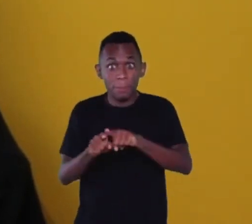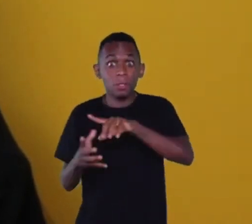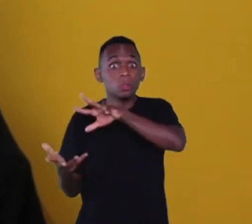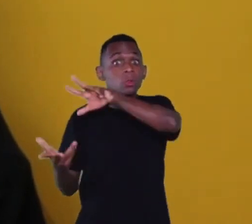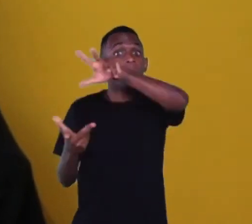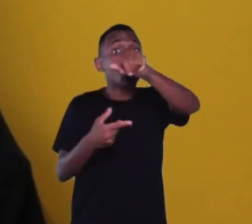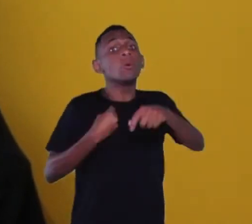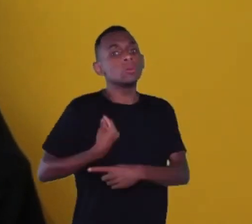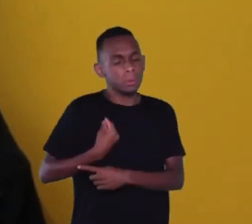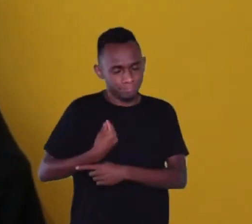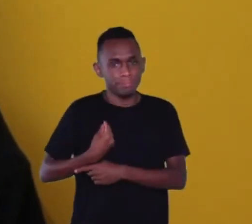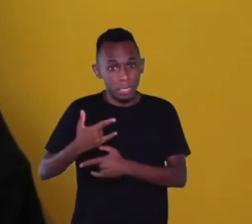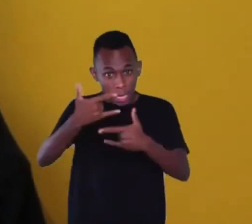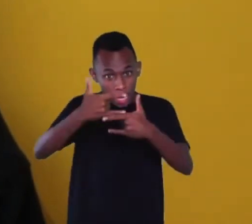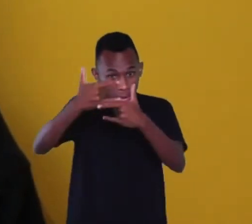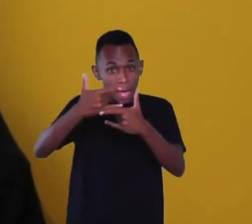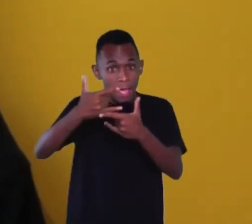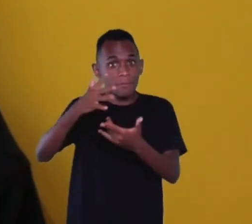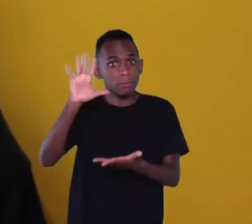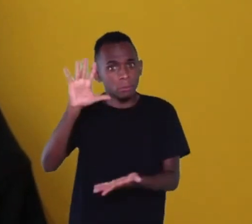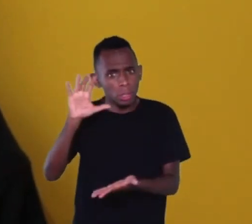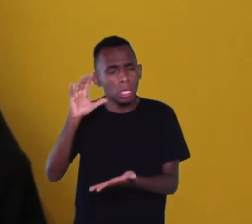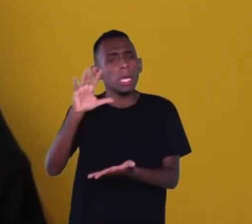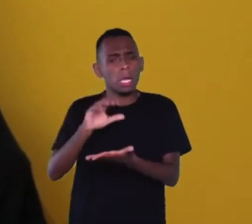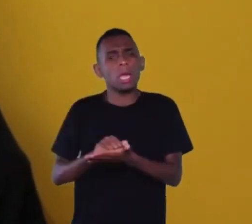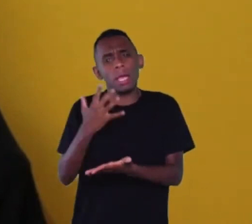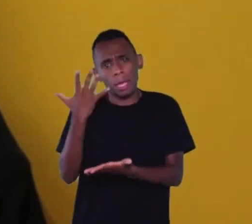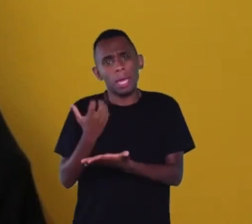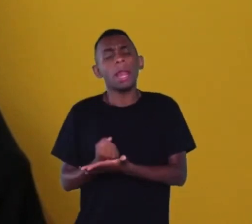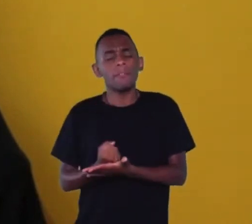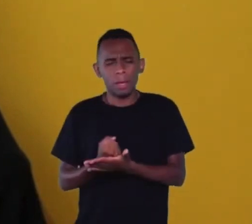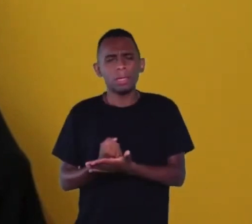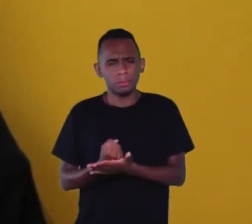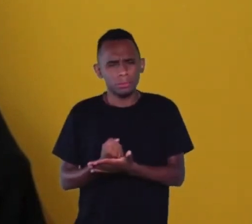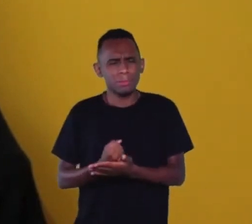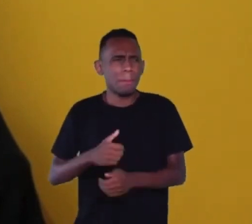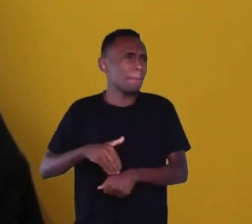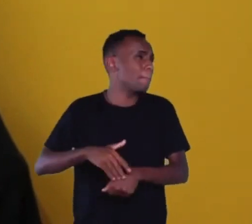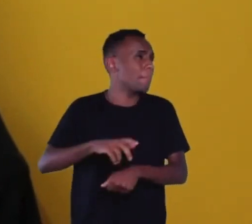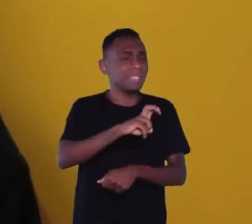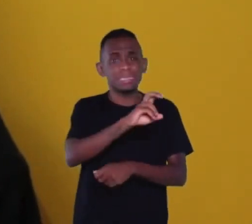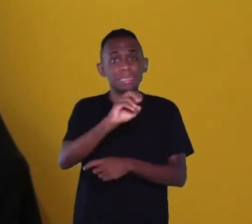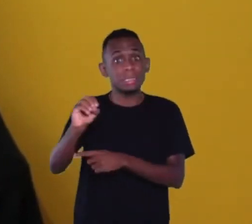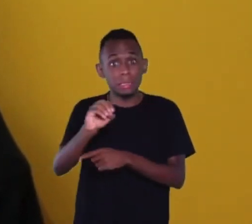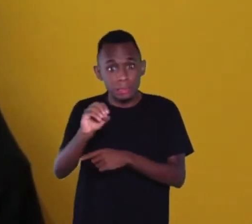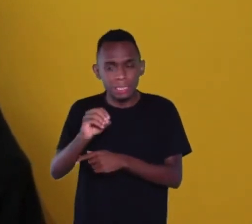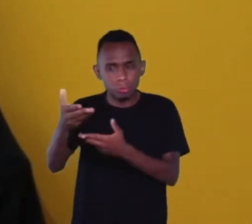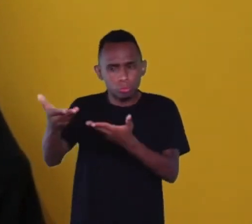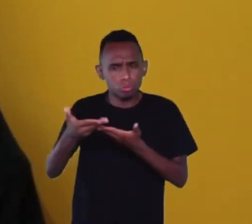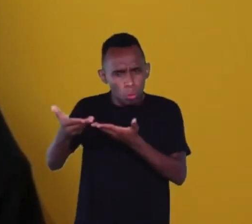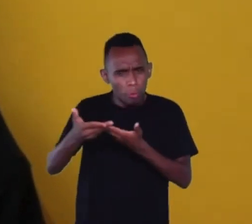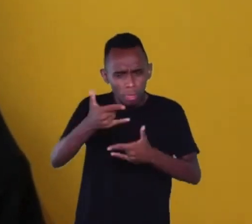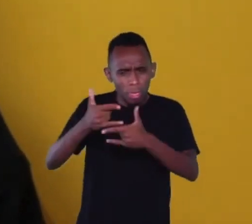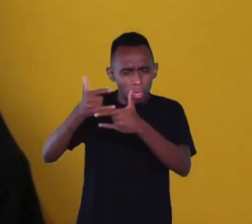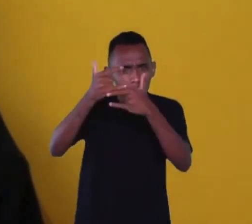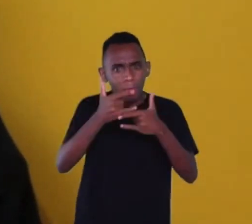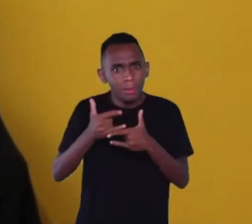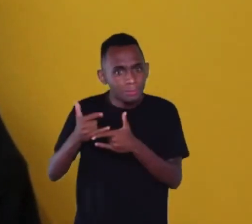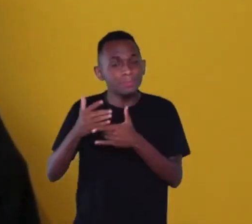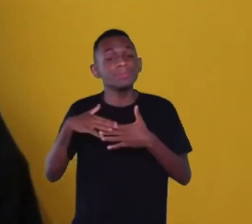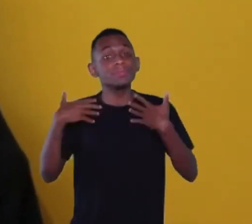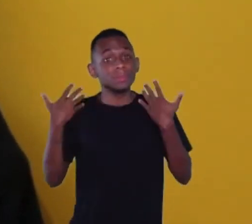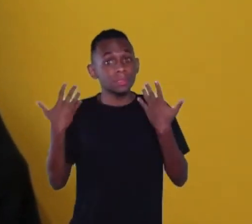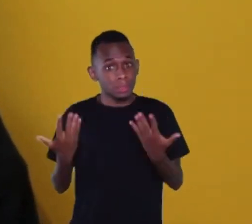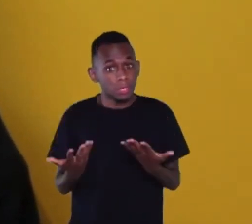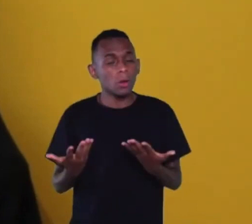ficam gravados e disponíveis aqui no canal. São mais de 500 convidados que já passaram por aqui. Então, eu